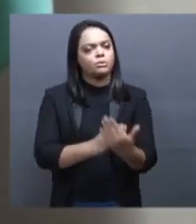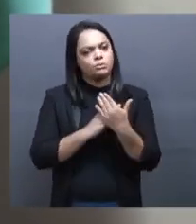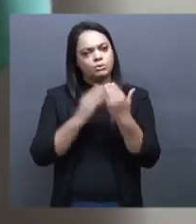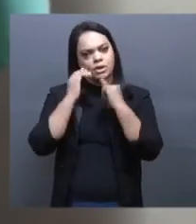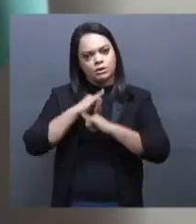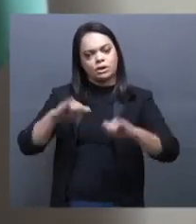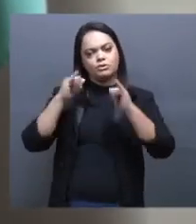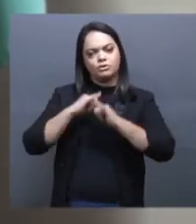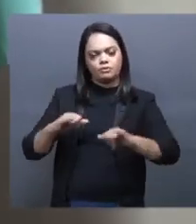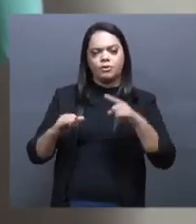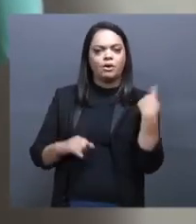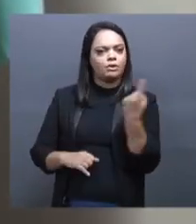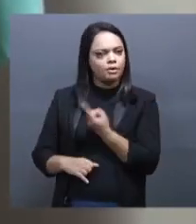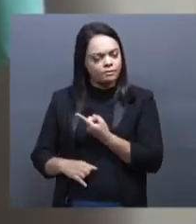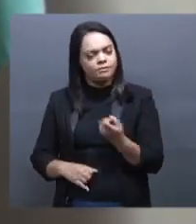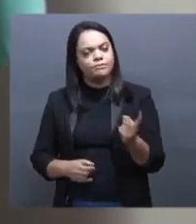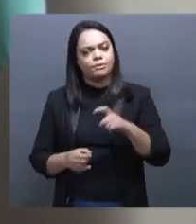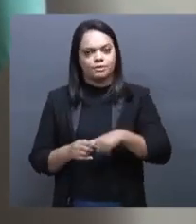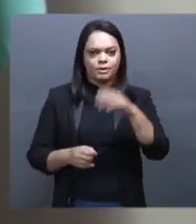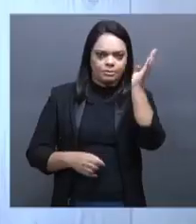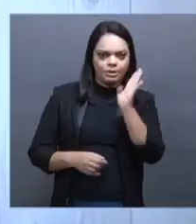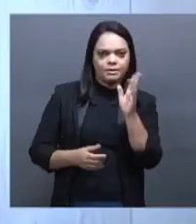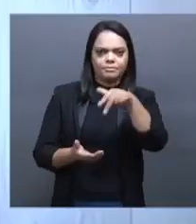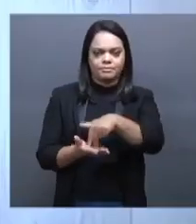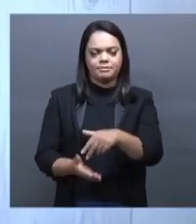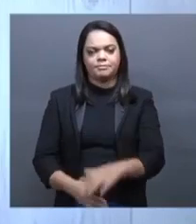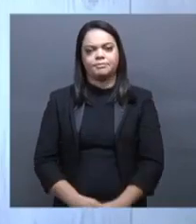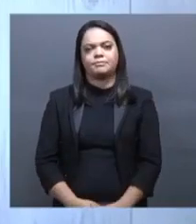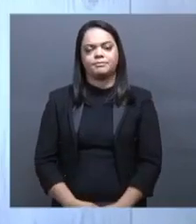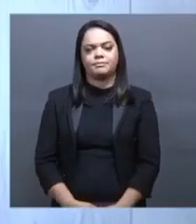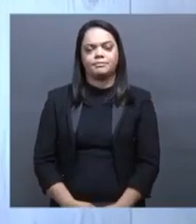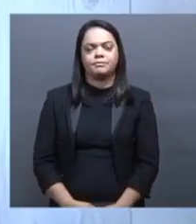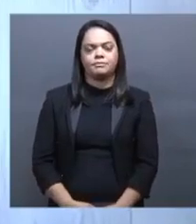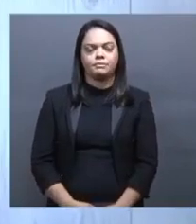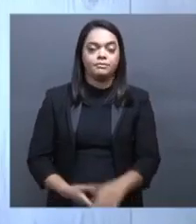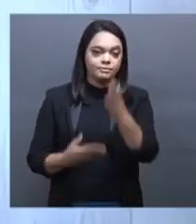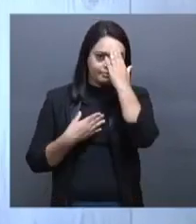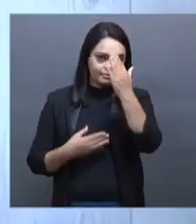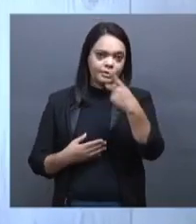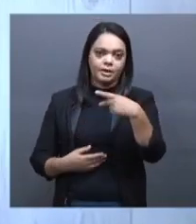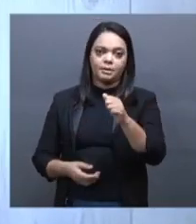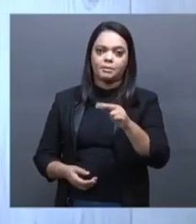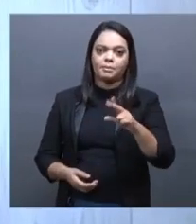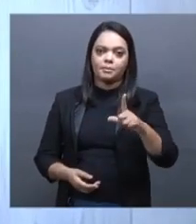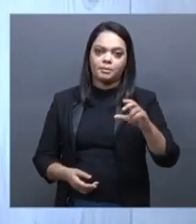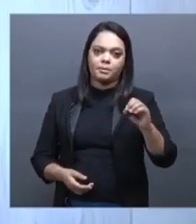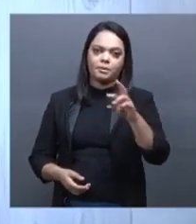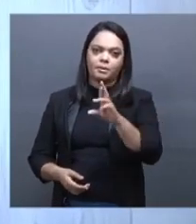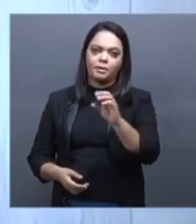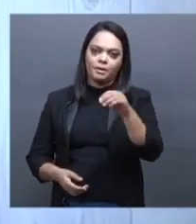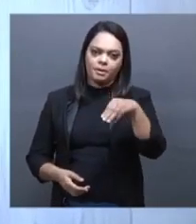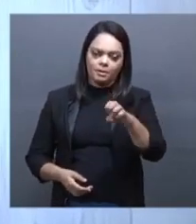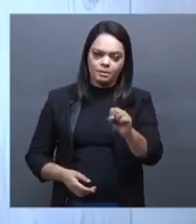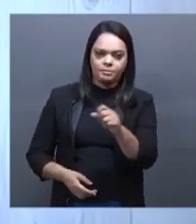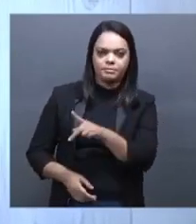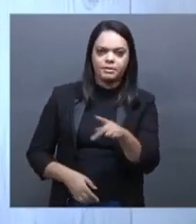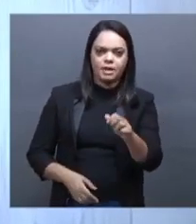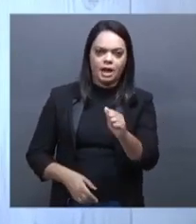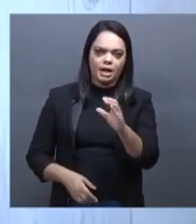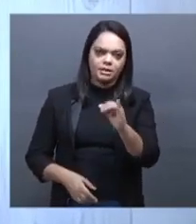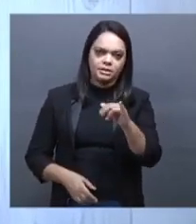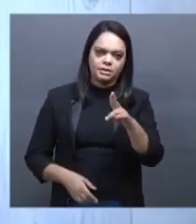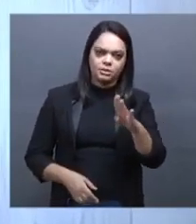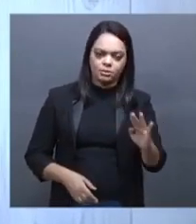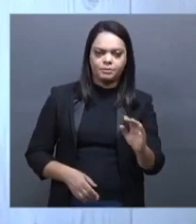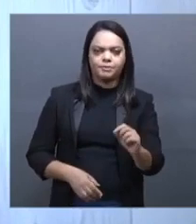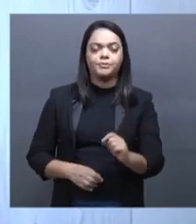a divulgar essa ideia e vamos colocar o Brasil novamente de pé. Obrigado então, Paulo Romes Junqueira, presidente da ACIUB. E o mercado